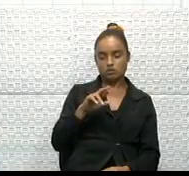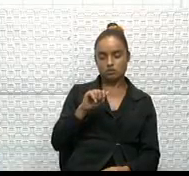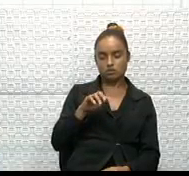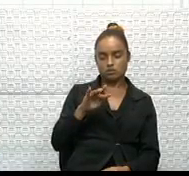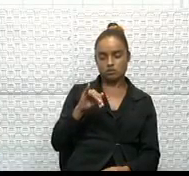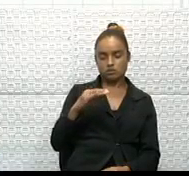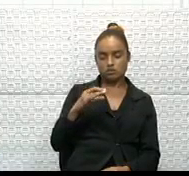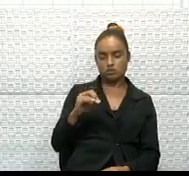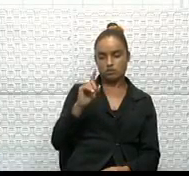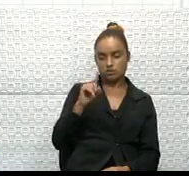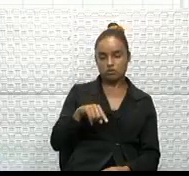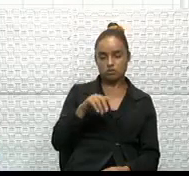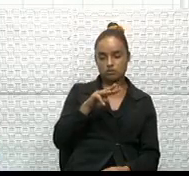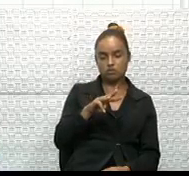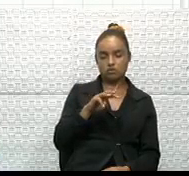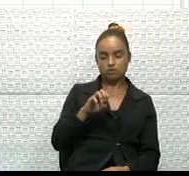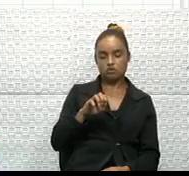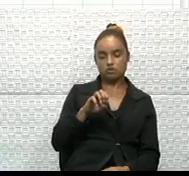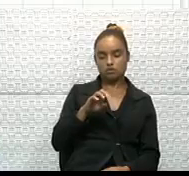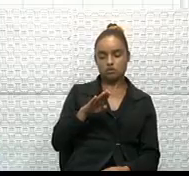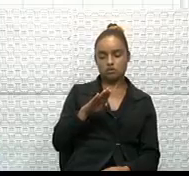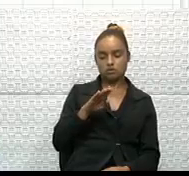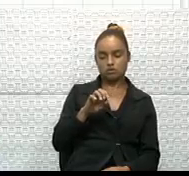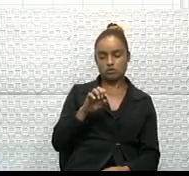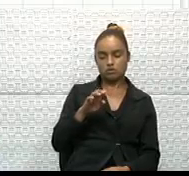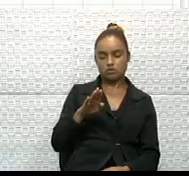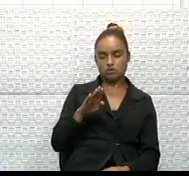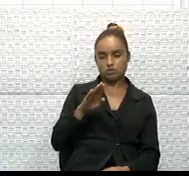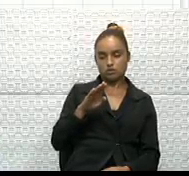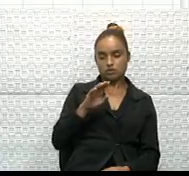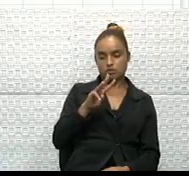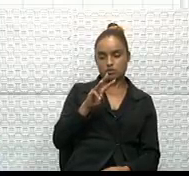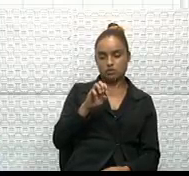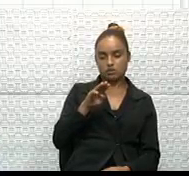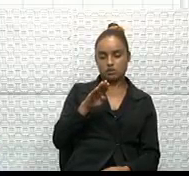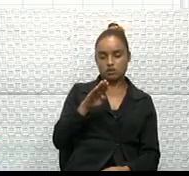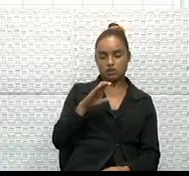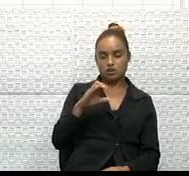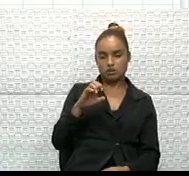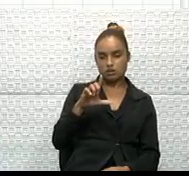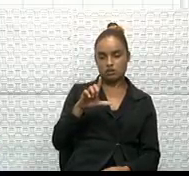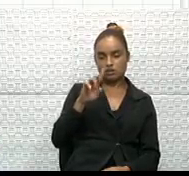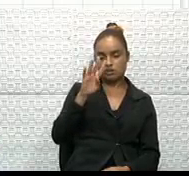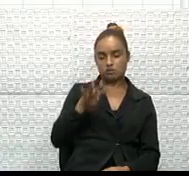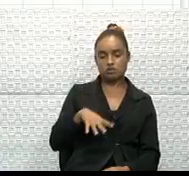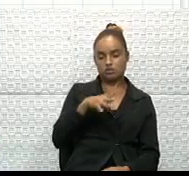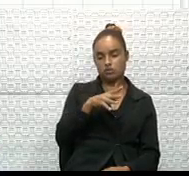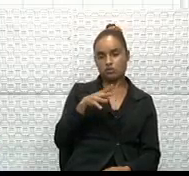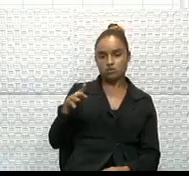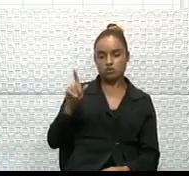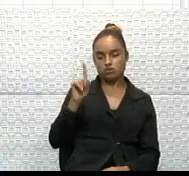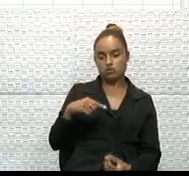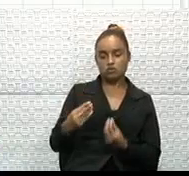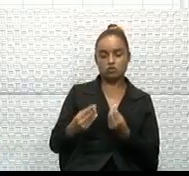Vejamos então no Excel como que fazemos para determinar esse valor de